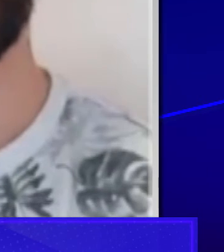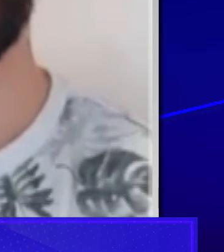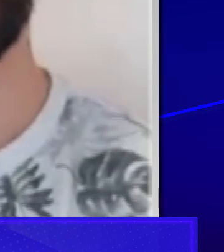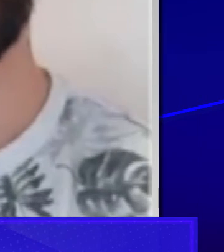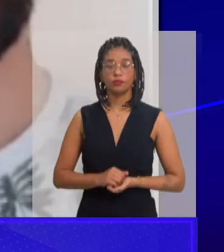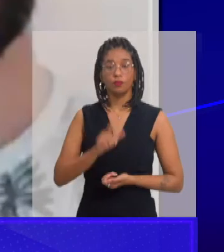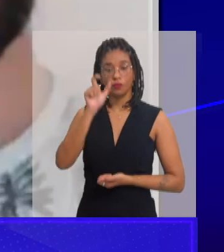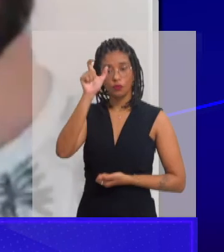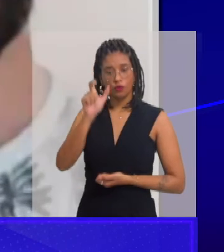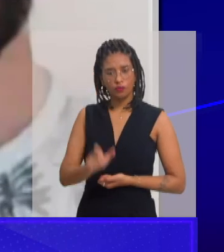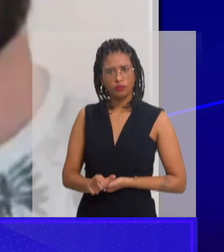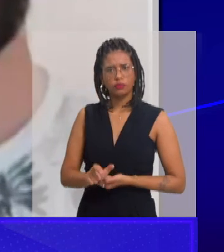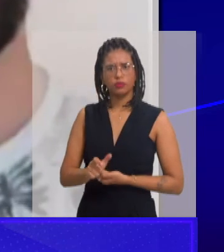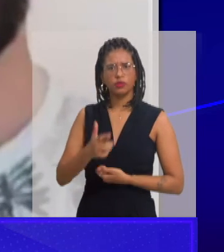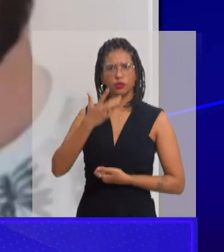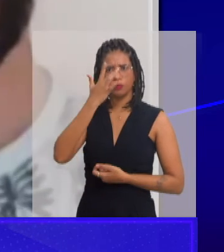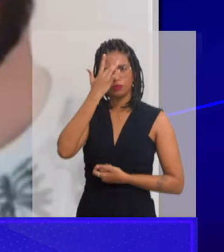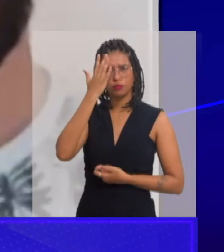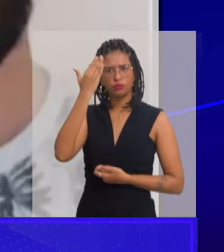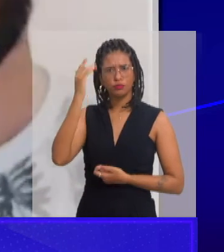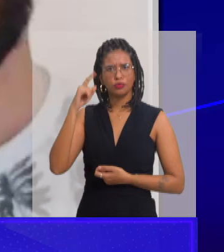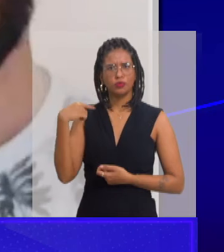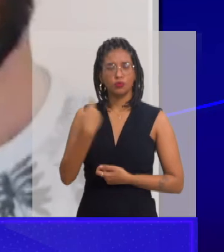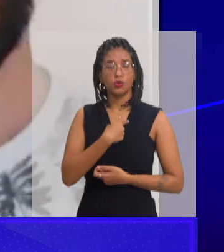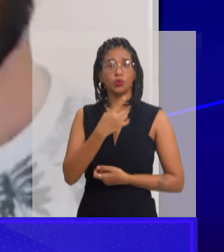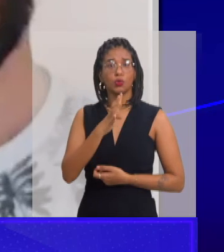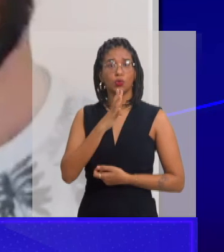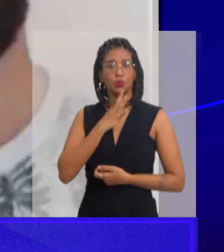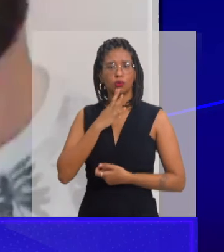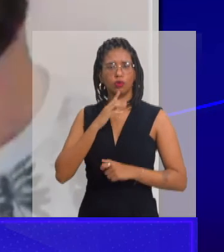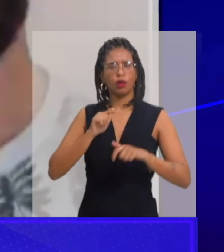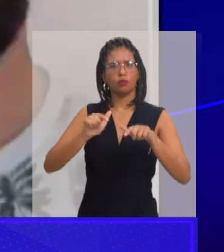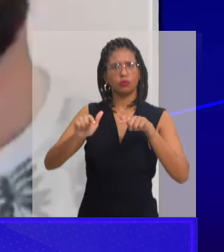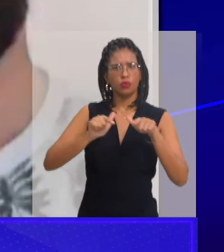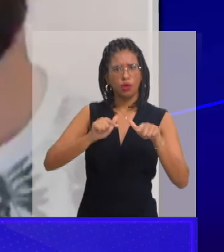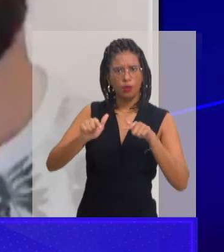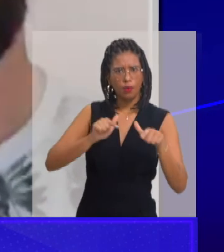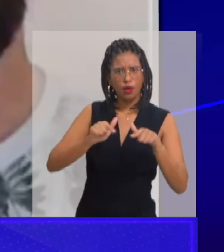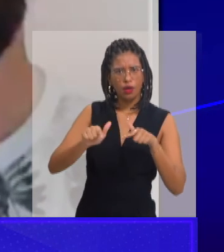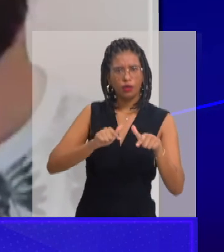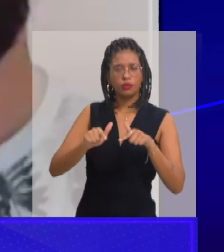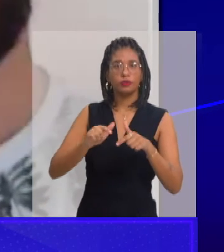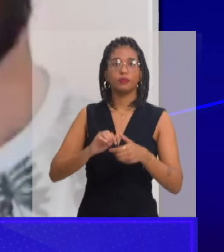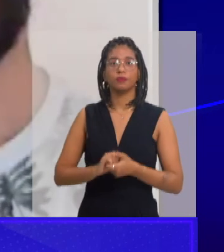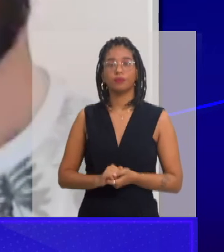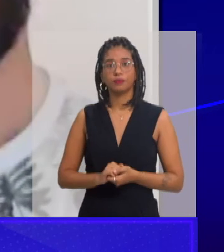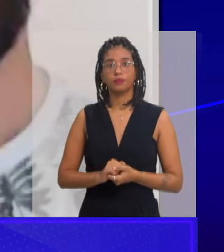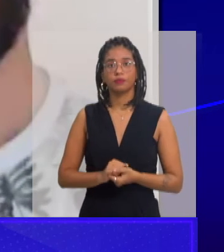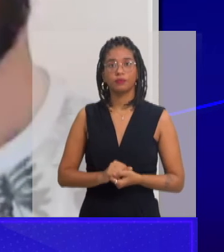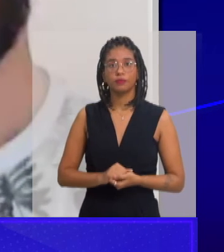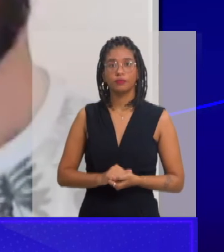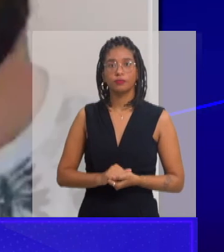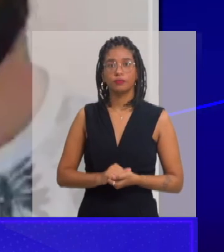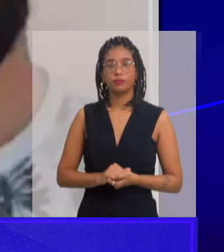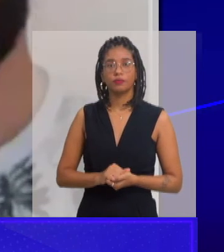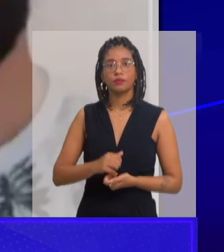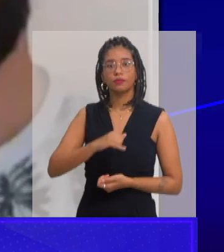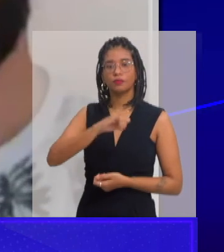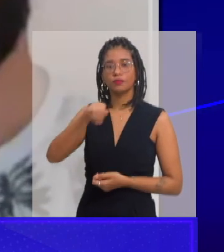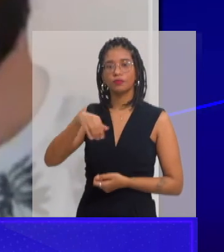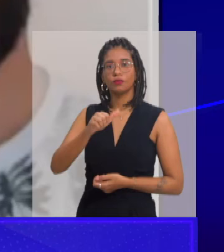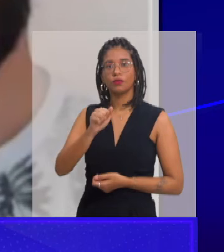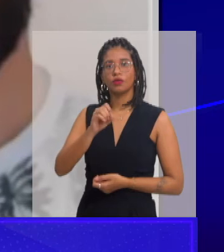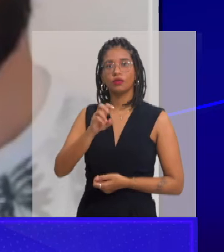Jader, você que é um artista que todos nós conhecemos o seu trabalho, e o Jader